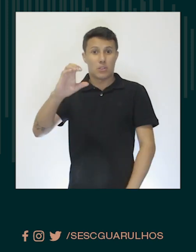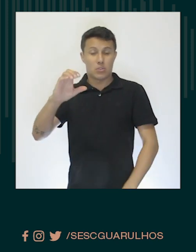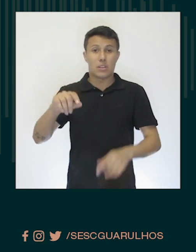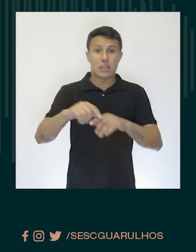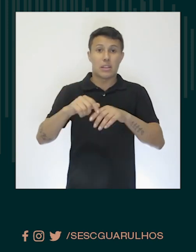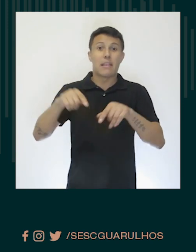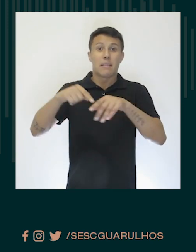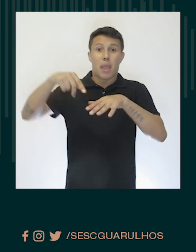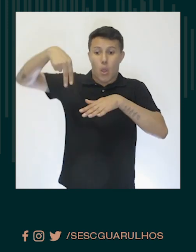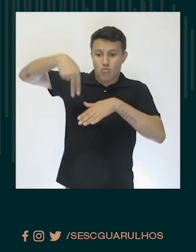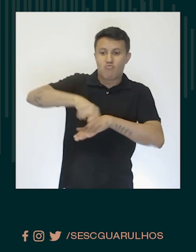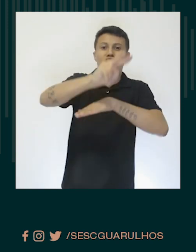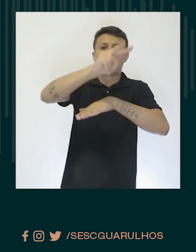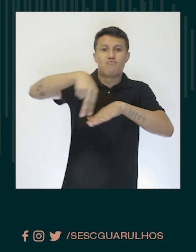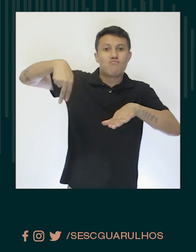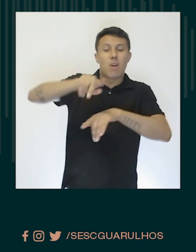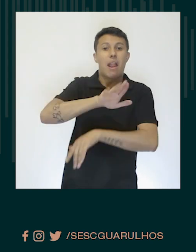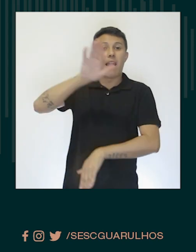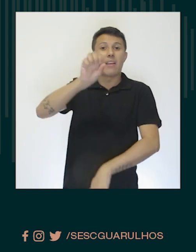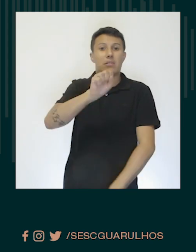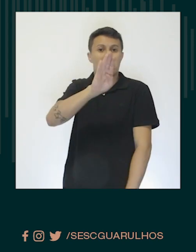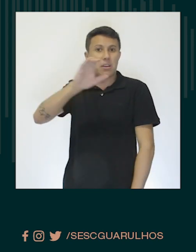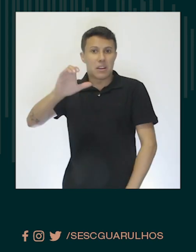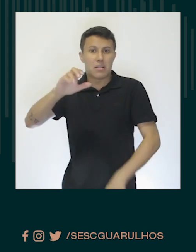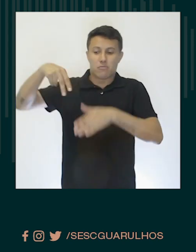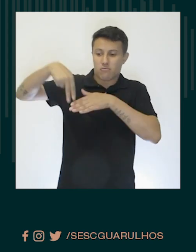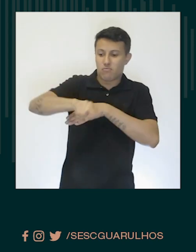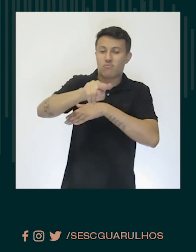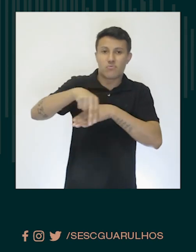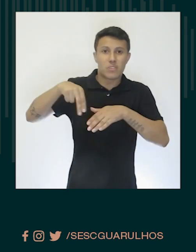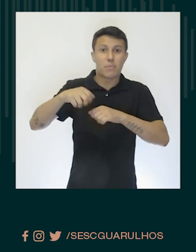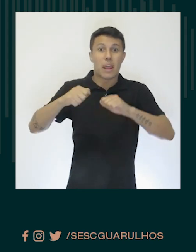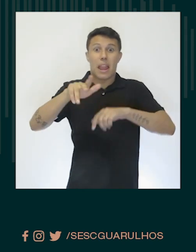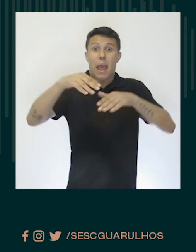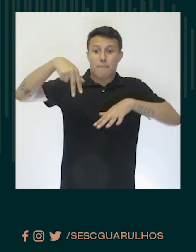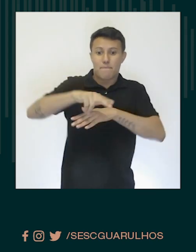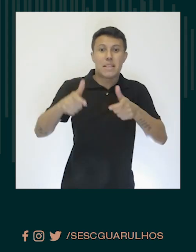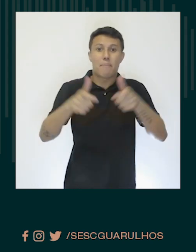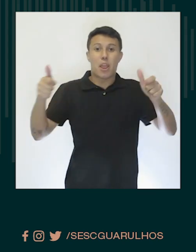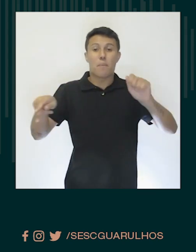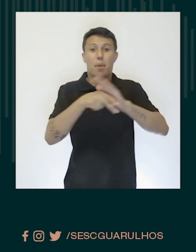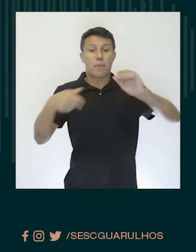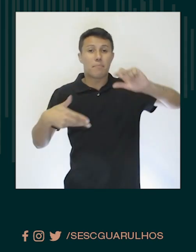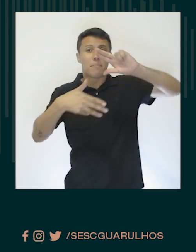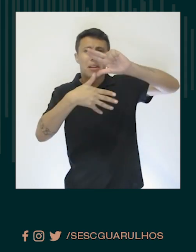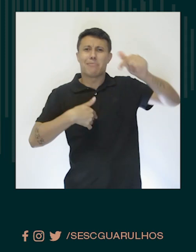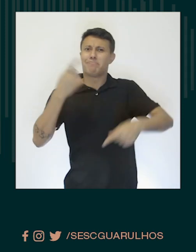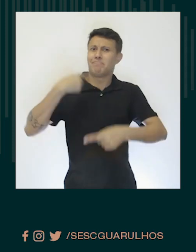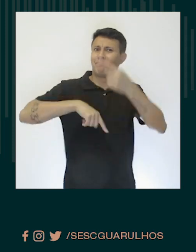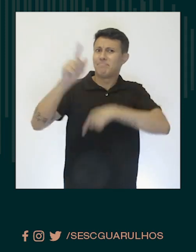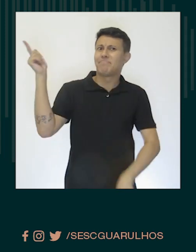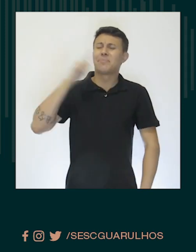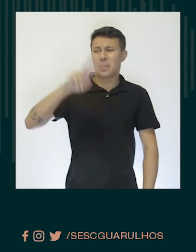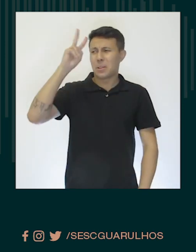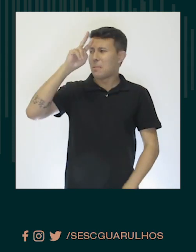na pista de skate de São Bernardo do Campo, a maior pista de skate da América Latina. E deu certo. Eu lembro que